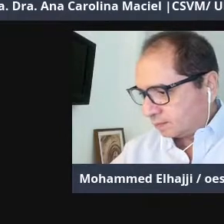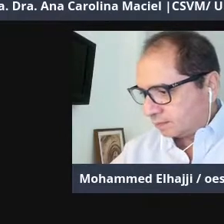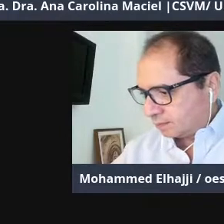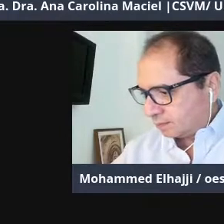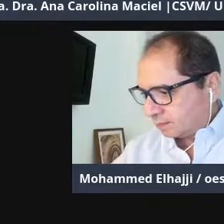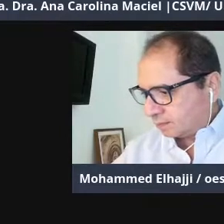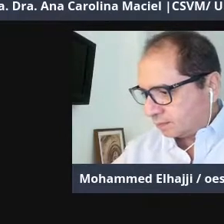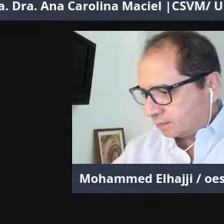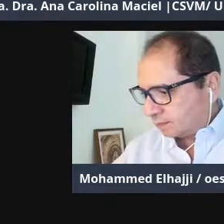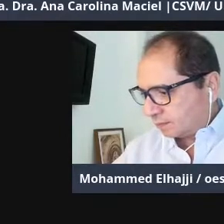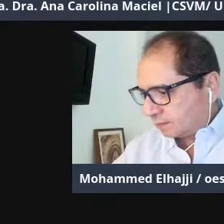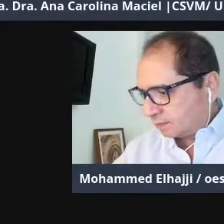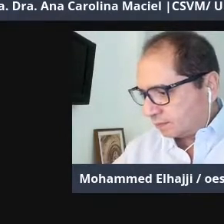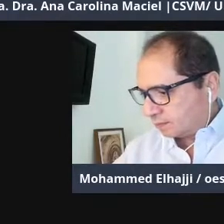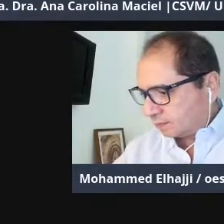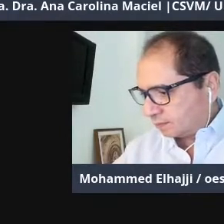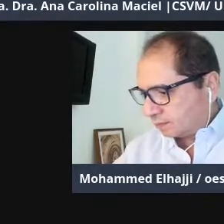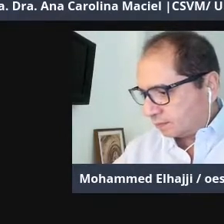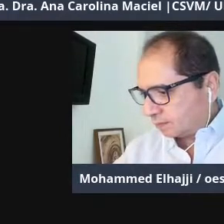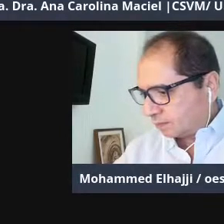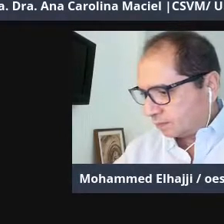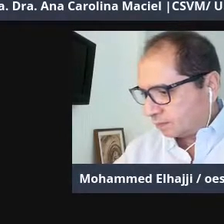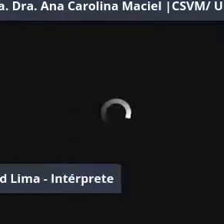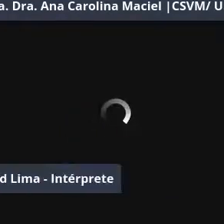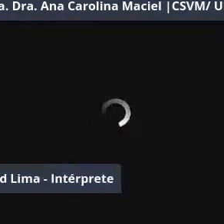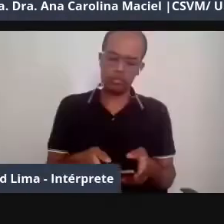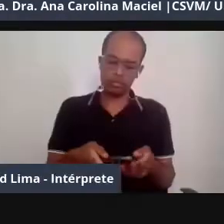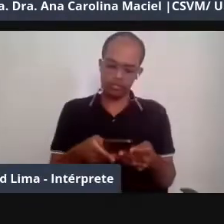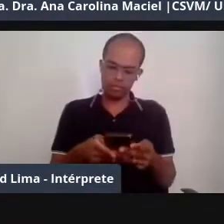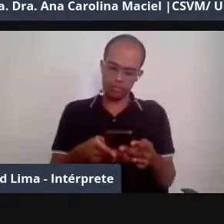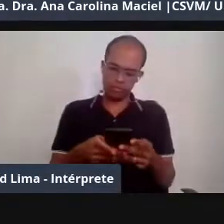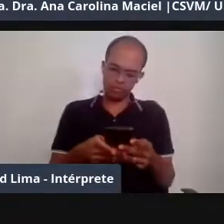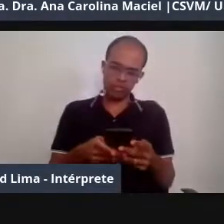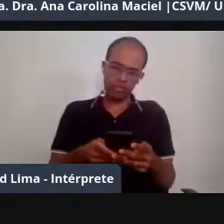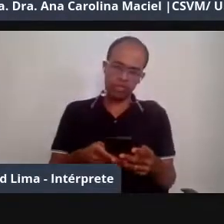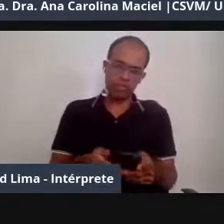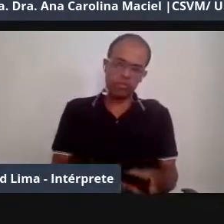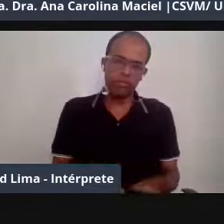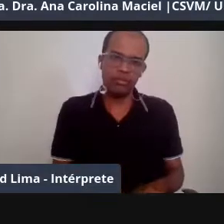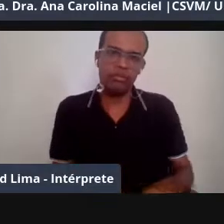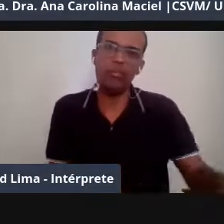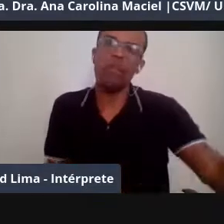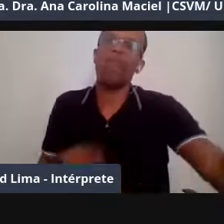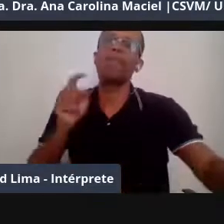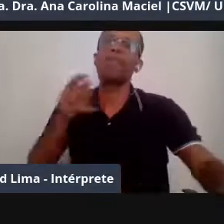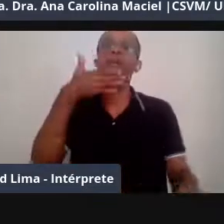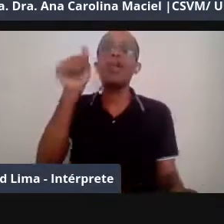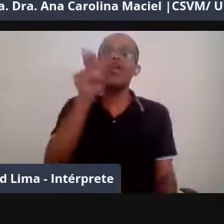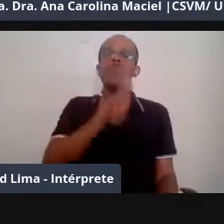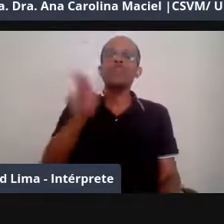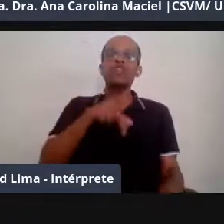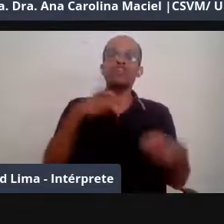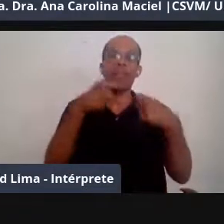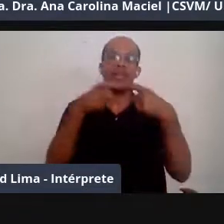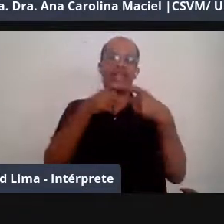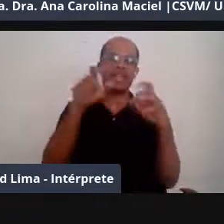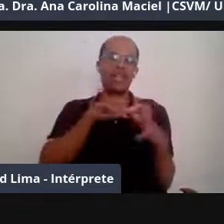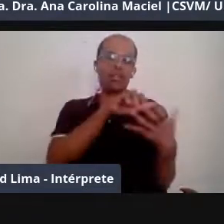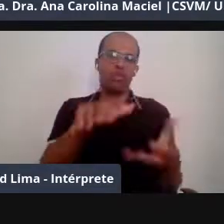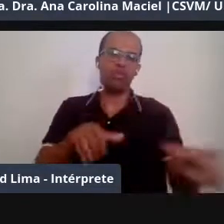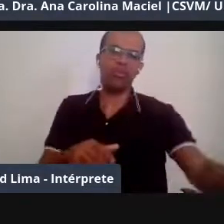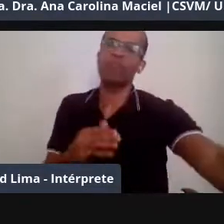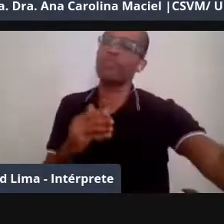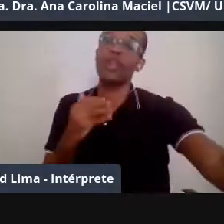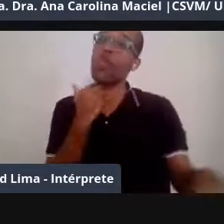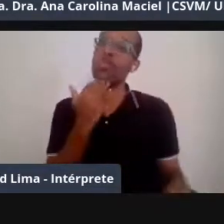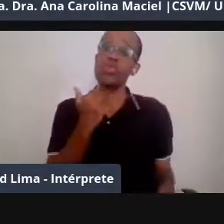é conhecida internacionalmente, tá? Na lista das melhores universidades de medicina do mundo. E aí não conseguem atuar porque ainda